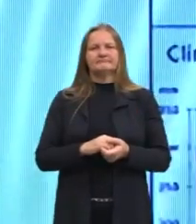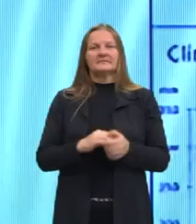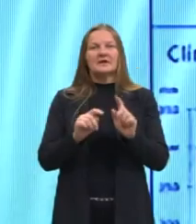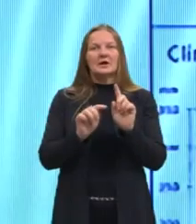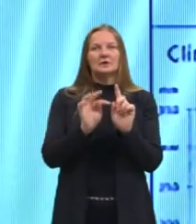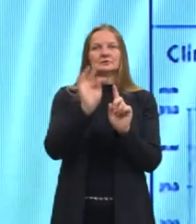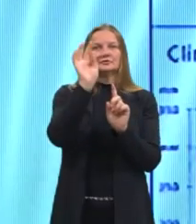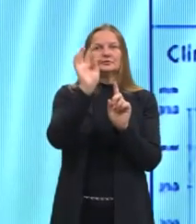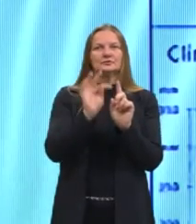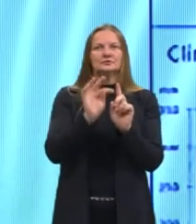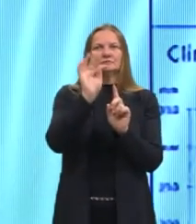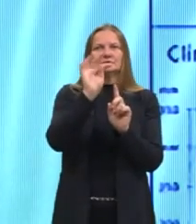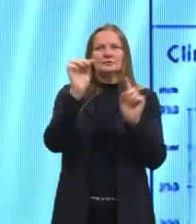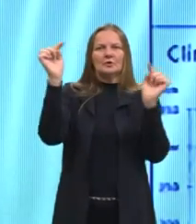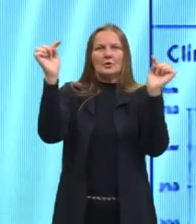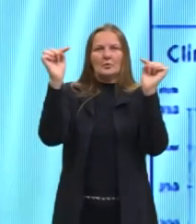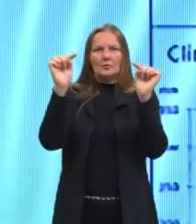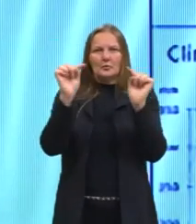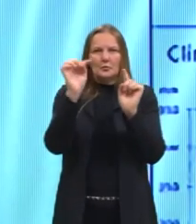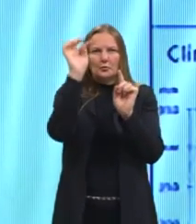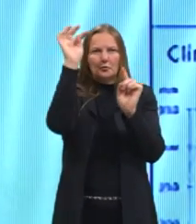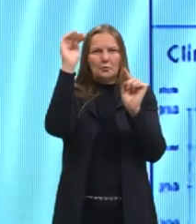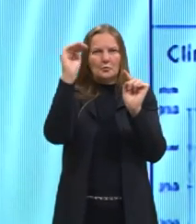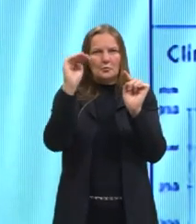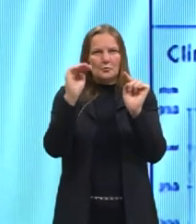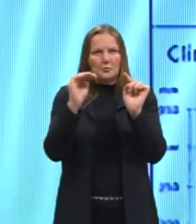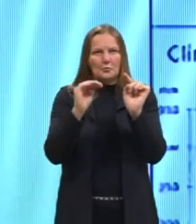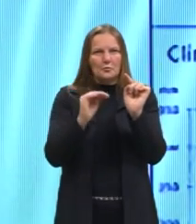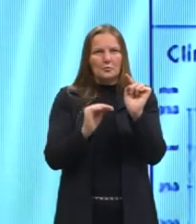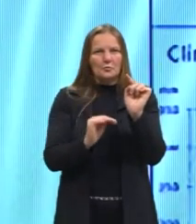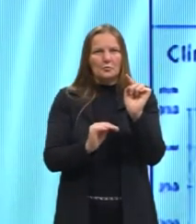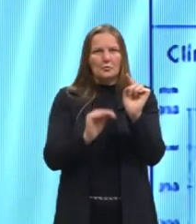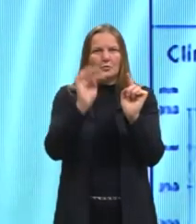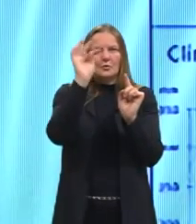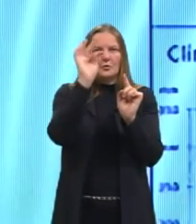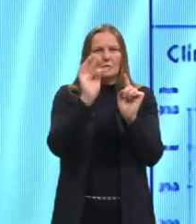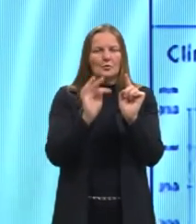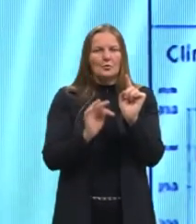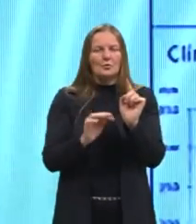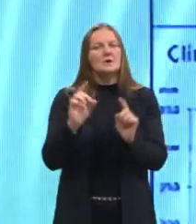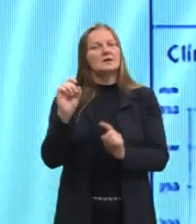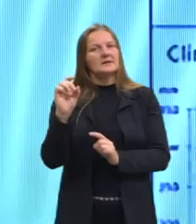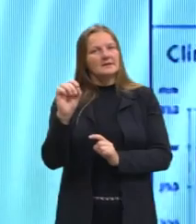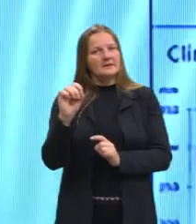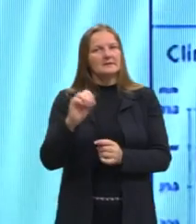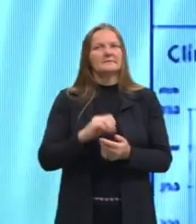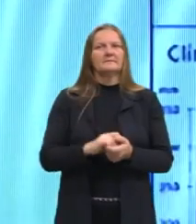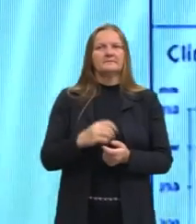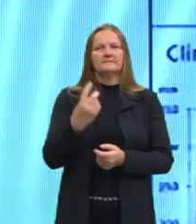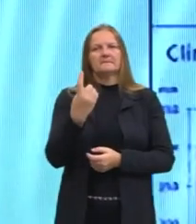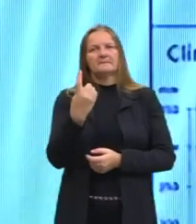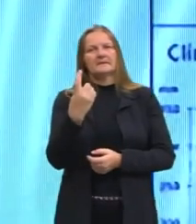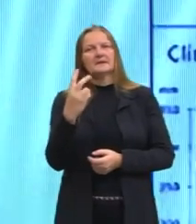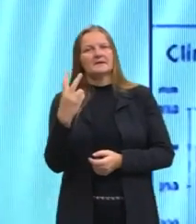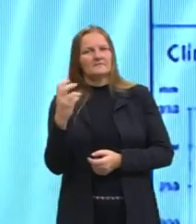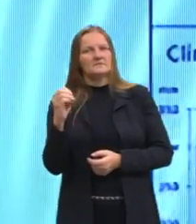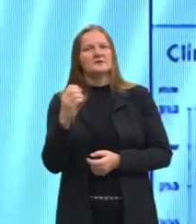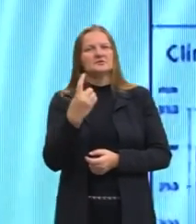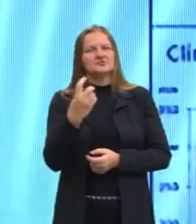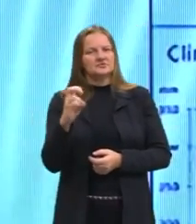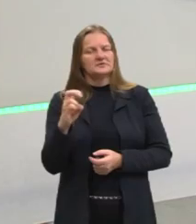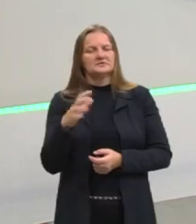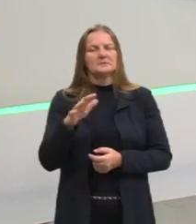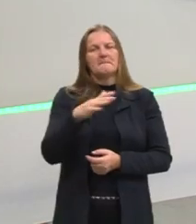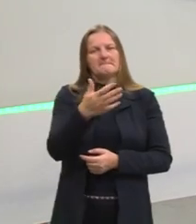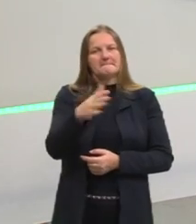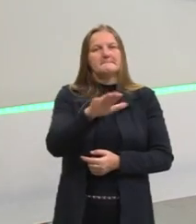EA temperatura dá uma despencada né gurizada vamos botar aqui e a 10 graus aqui né 20 10 15